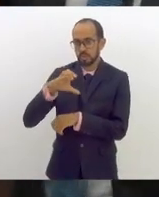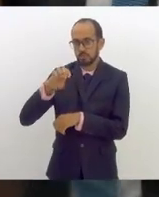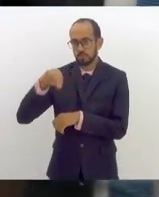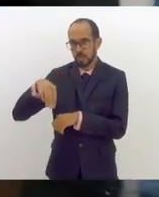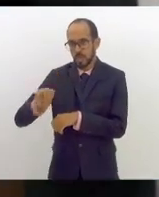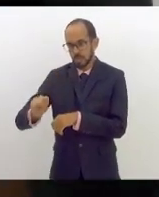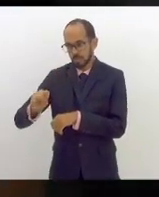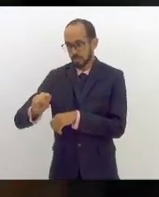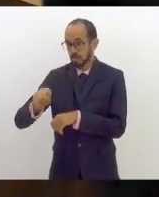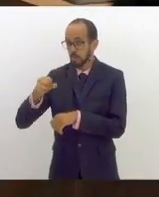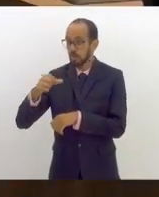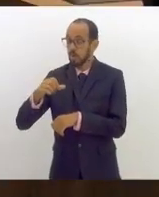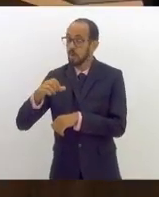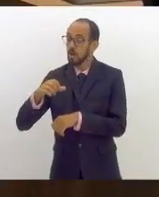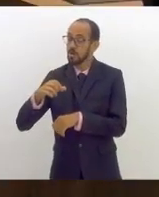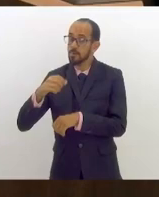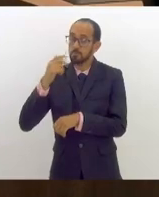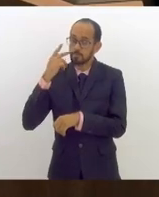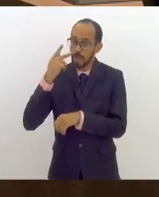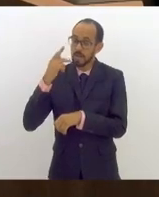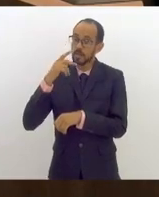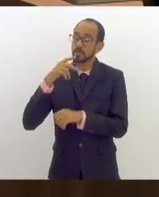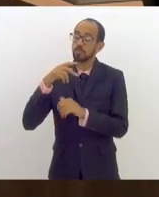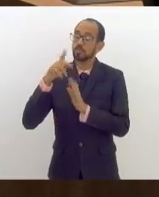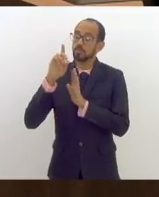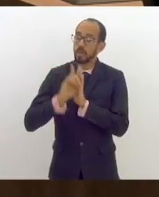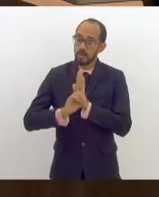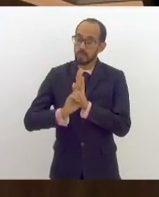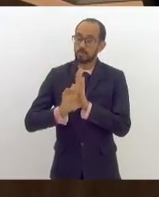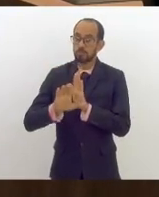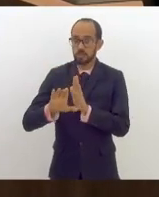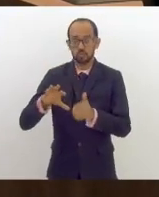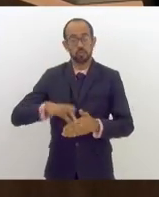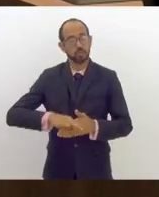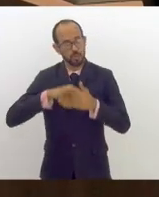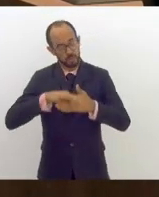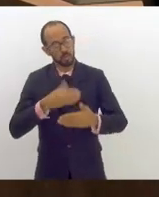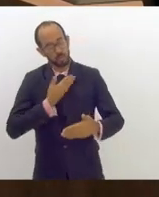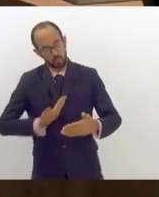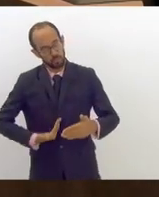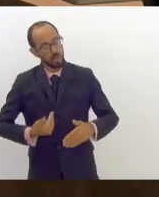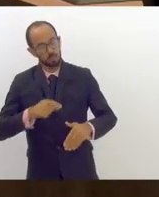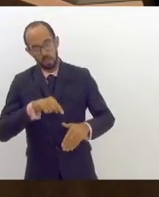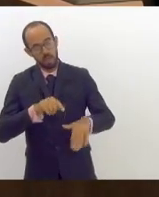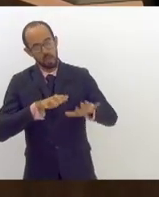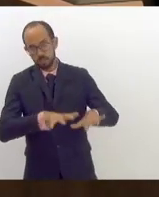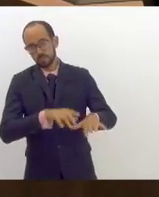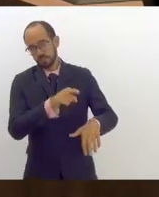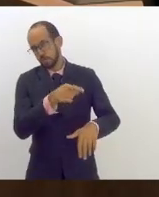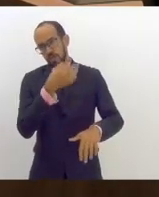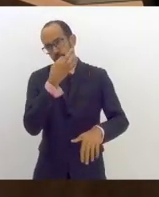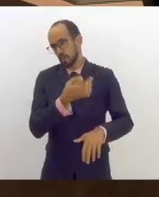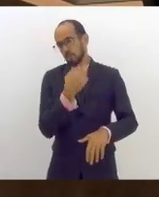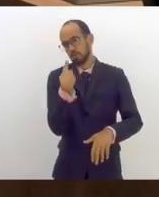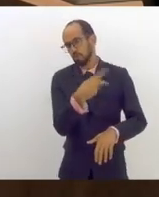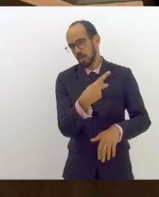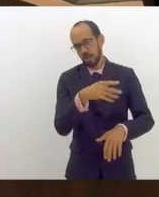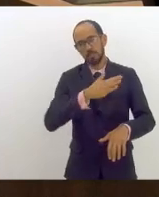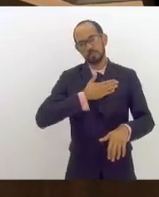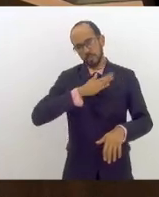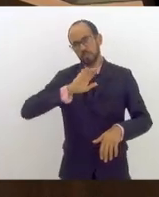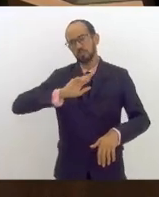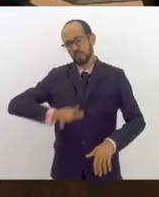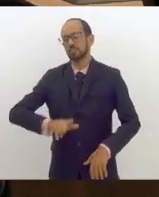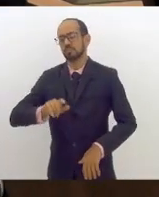por decreto mas líder do governo ali do governo então é a opinião dele a minha diversa mas vamos em